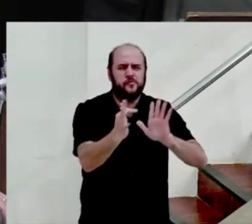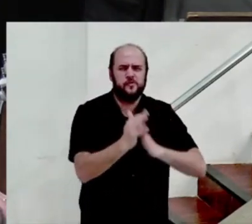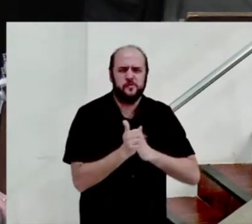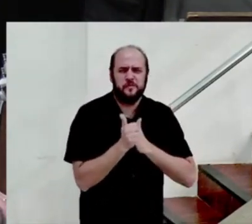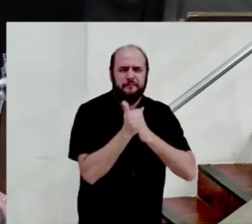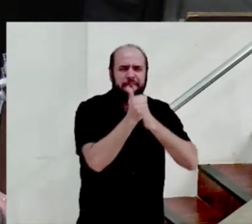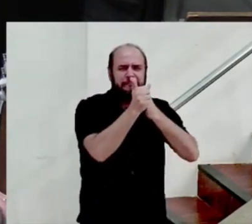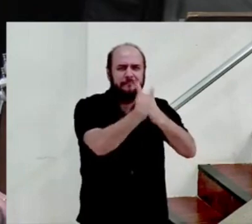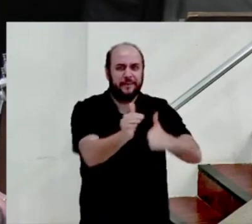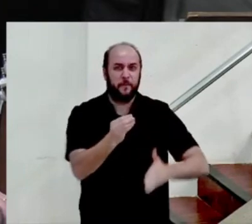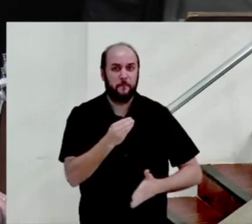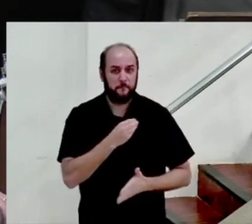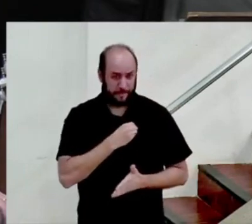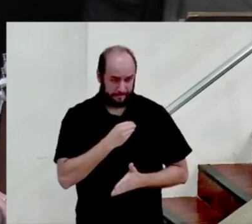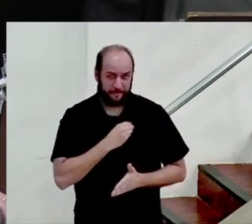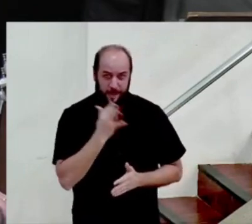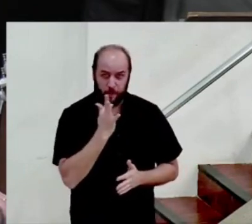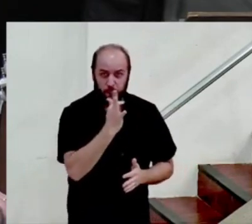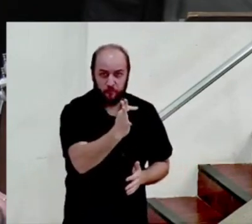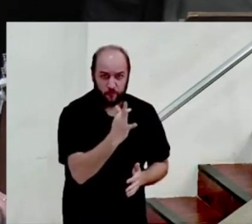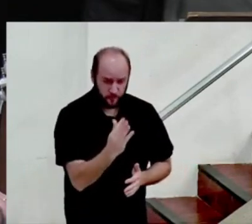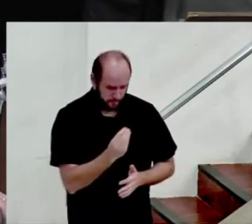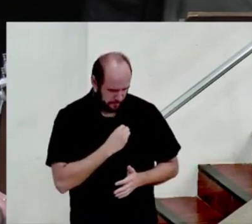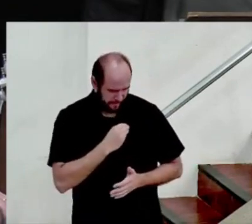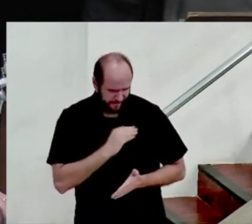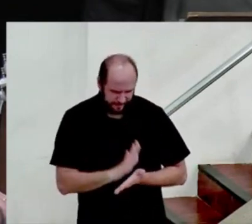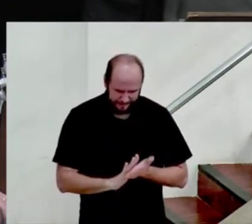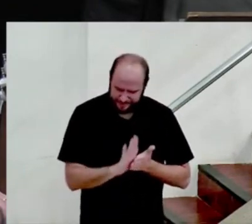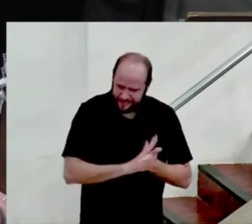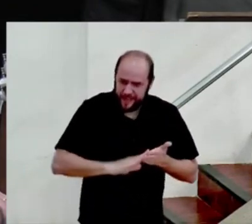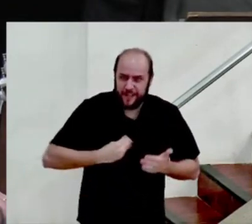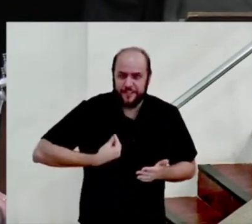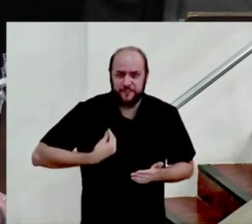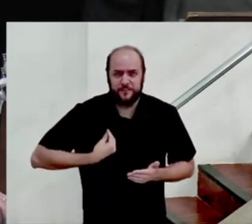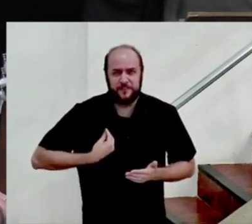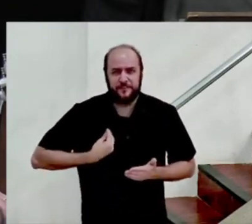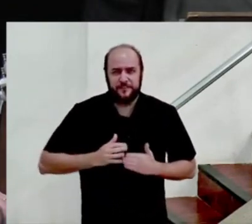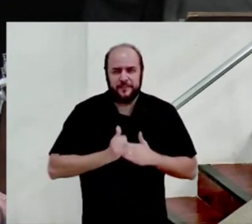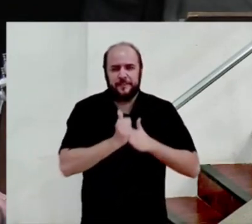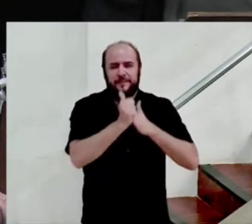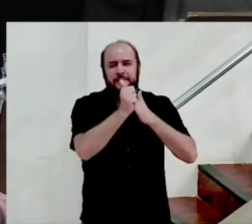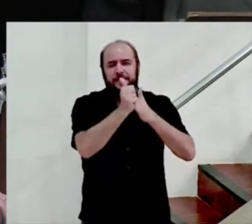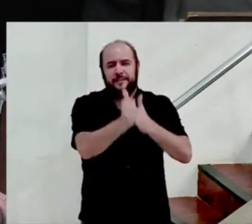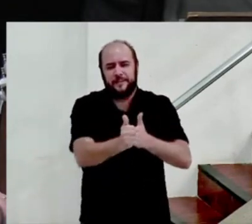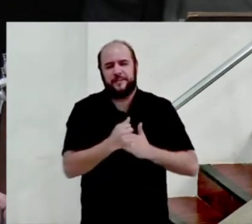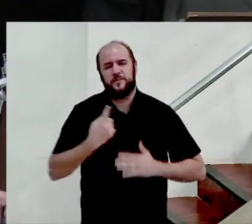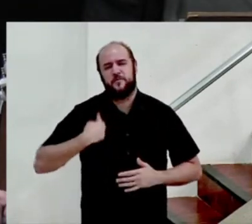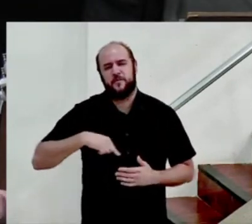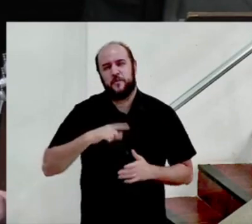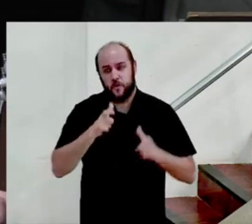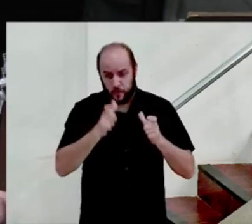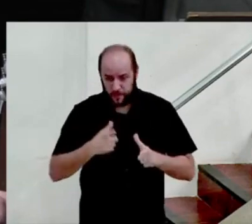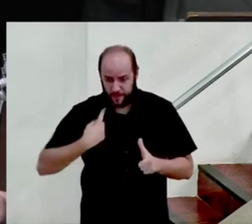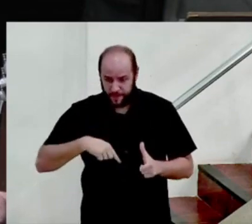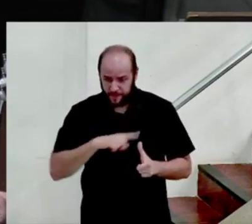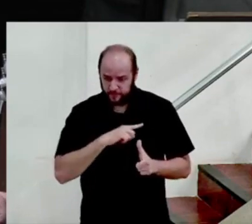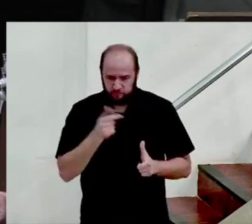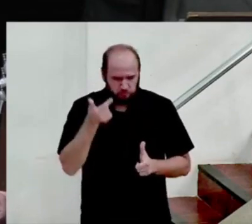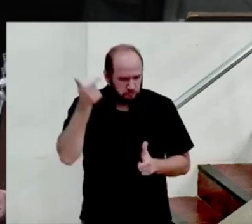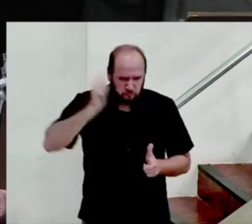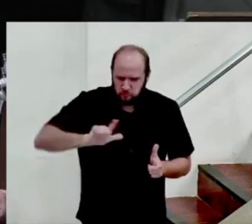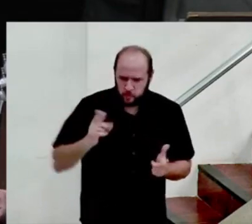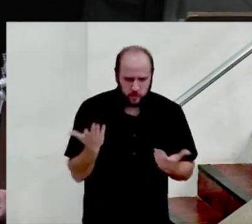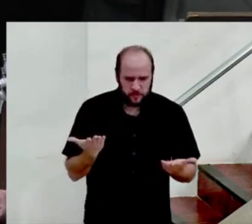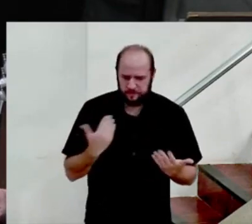que pecado algum mais haverá em nossas vidas, nos conduzindo para um momento em que nós não conseguiremos mais